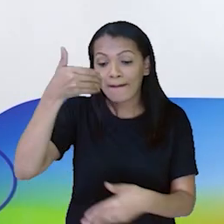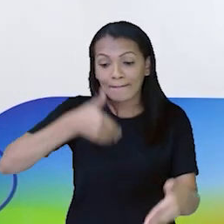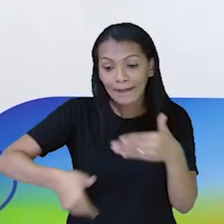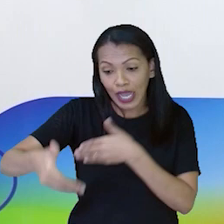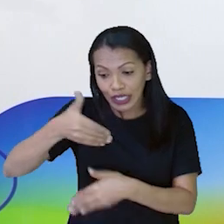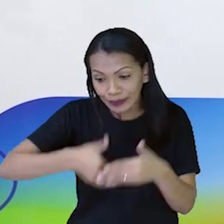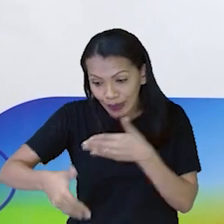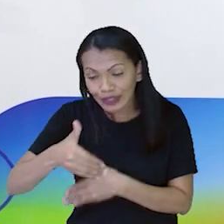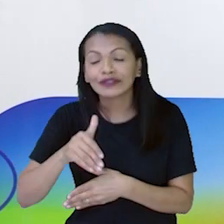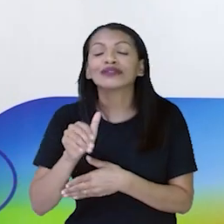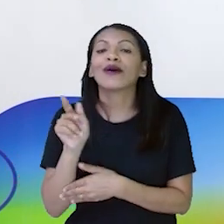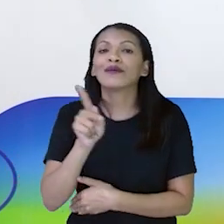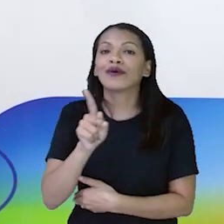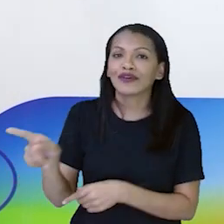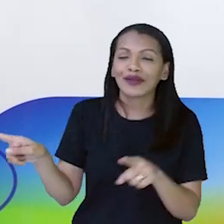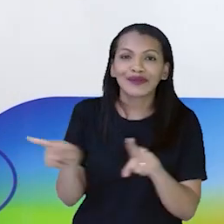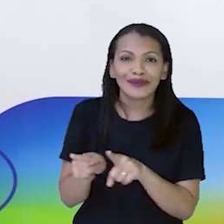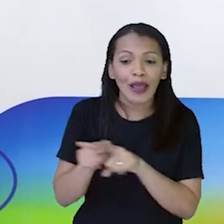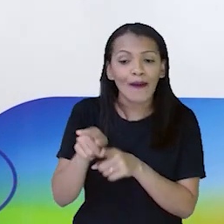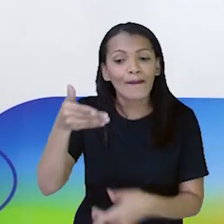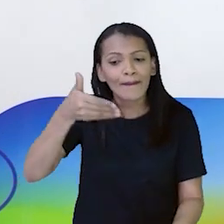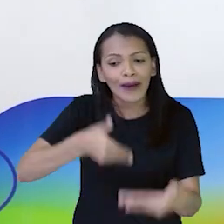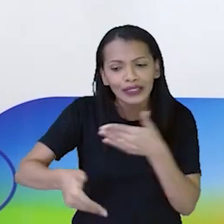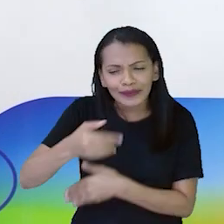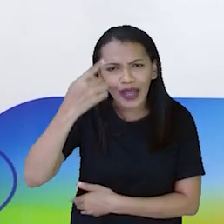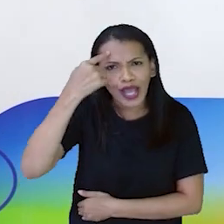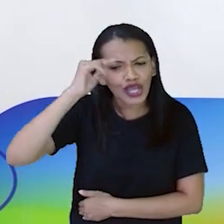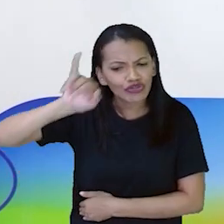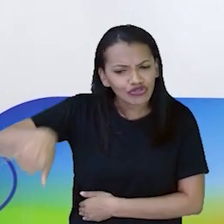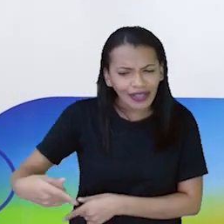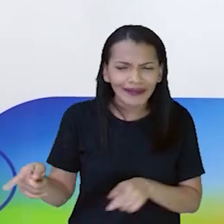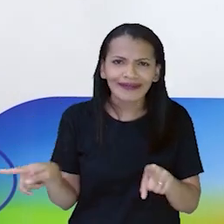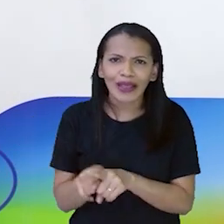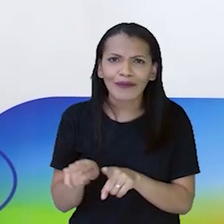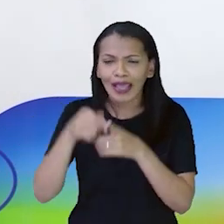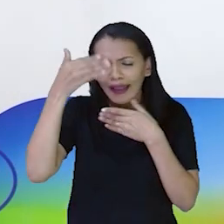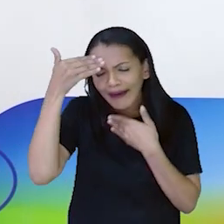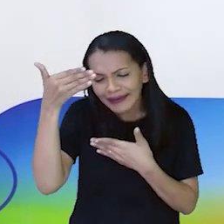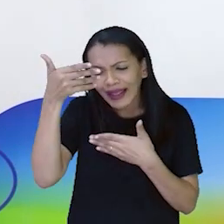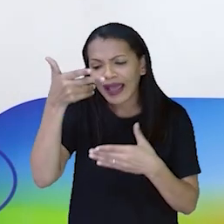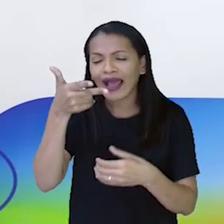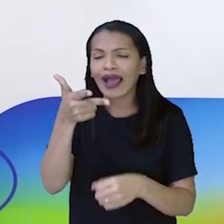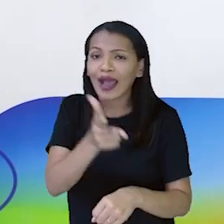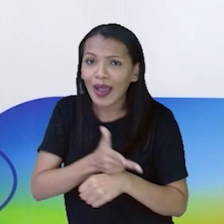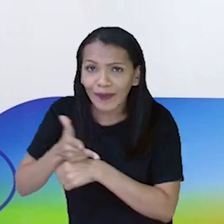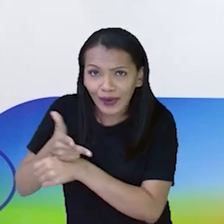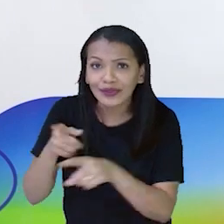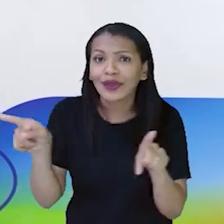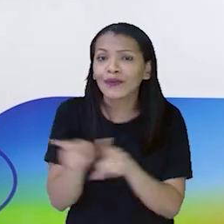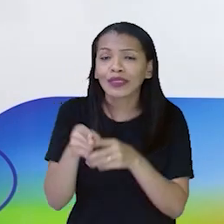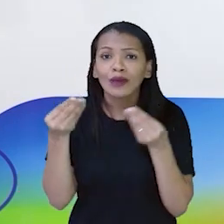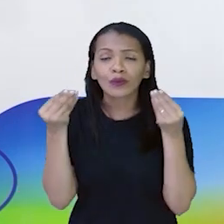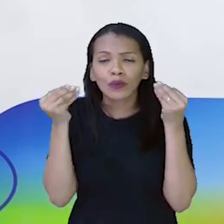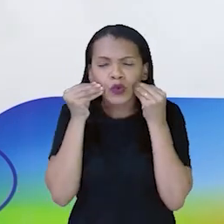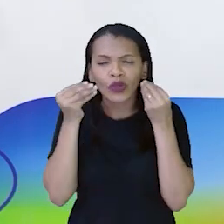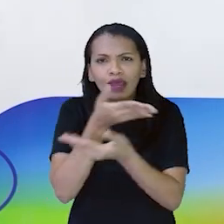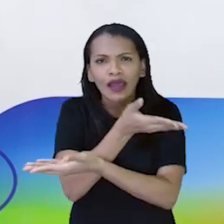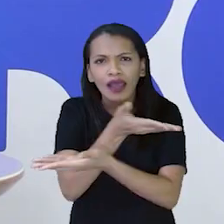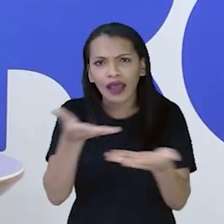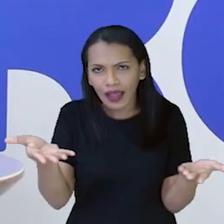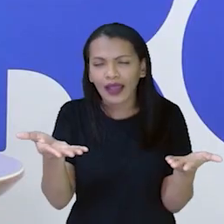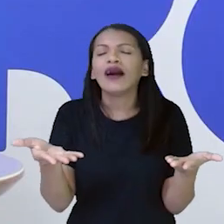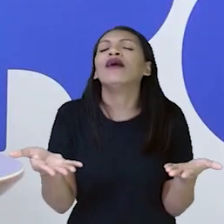professora Abigail, agradeço a Jéssica que está aqui com a gente, agradeço a produção e um beijo grande para vocês. Muito obrigada, viu, professora Abigail?